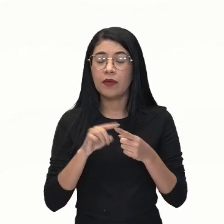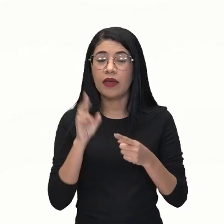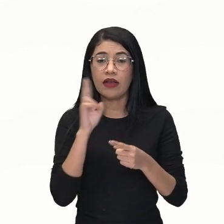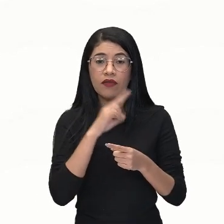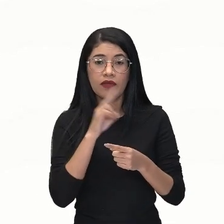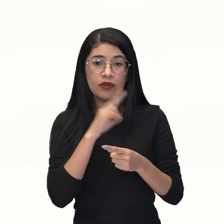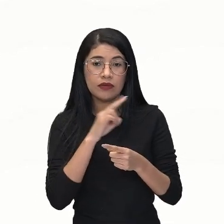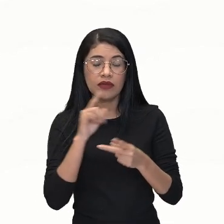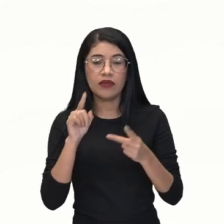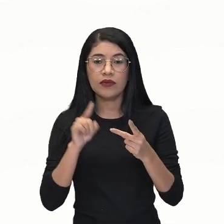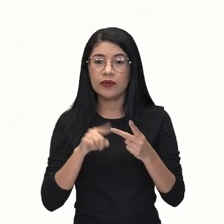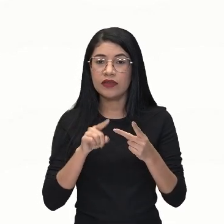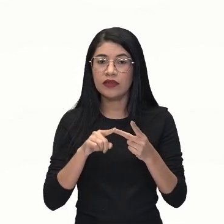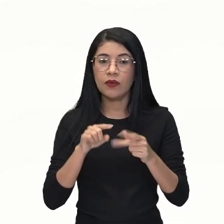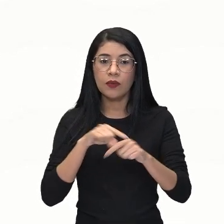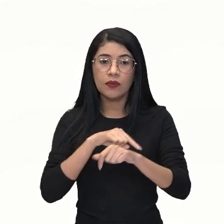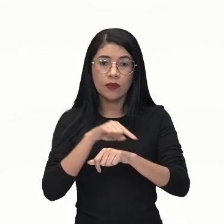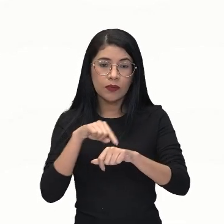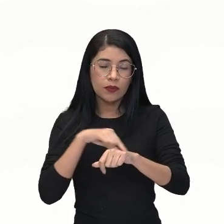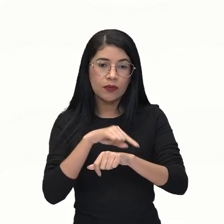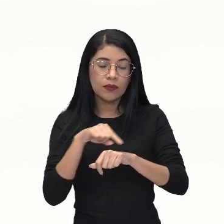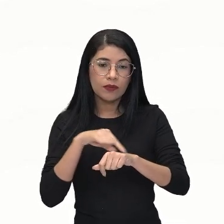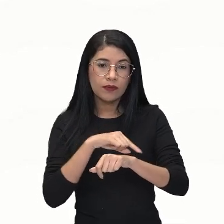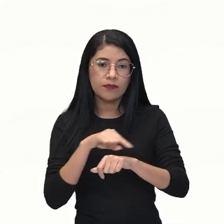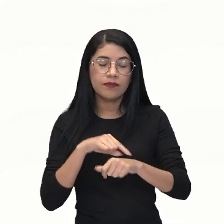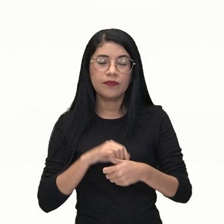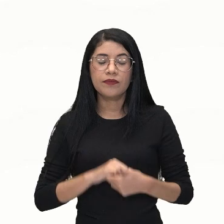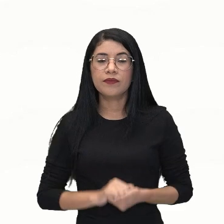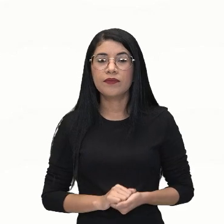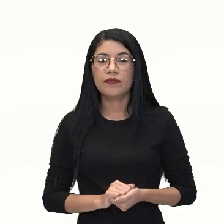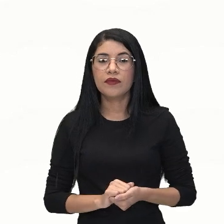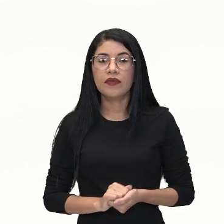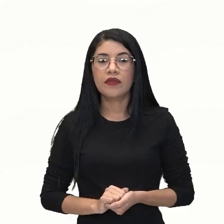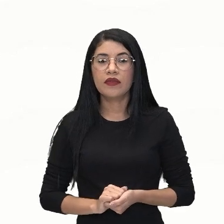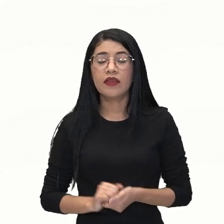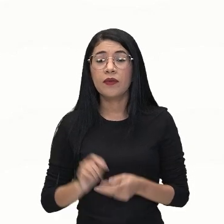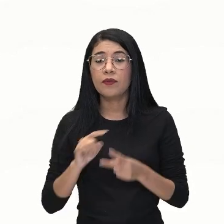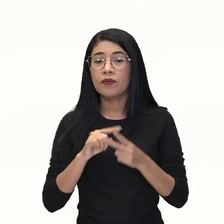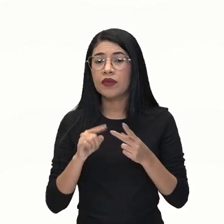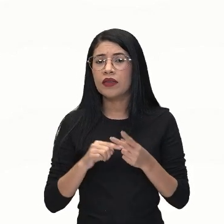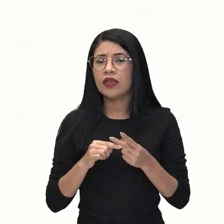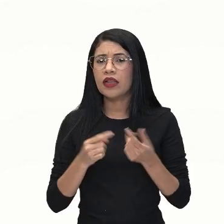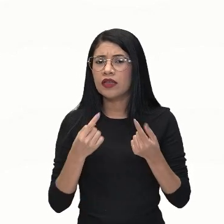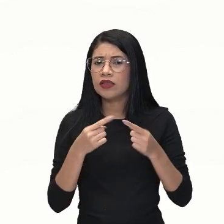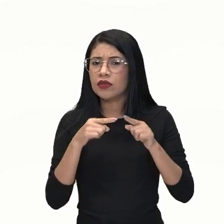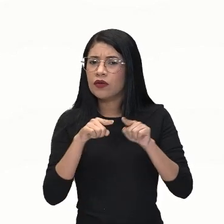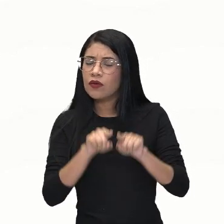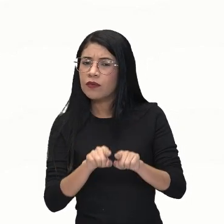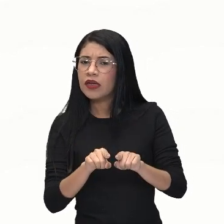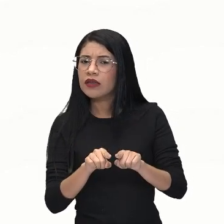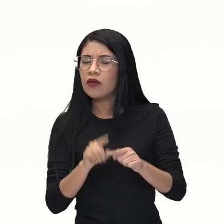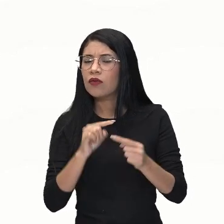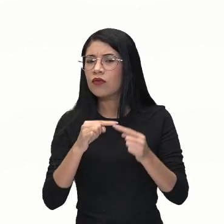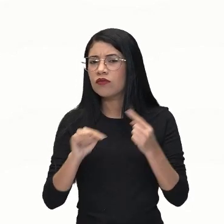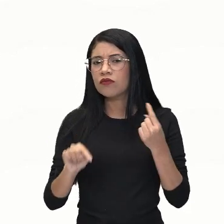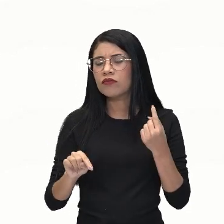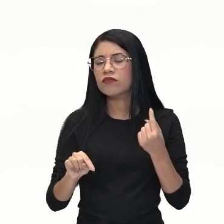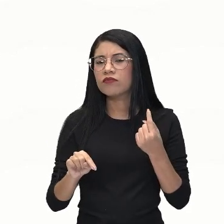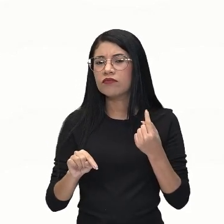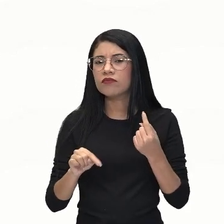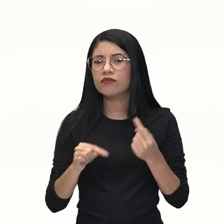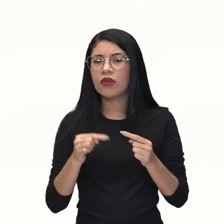velocidade e tempo, certo? E aí, essas duas grandezas, será que elas são diretamente ou será que elas